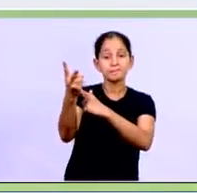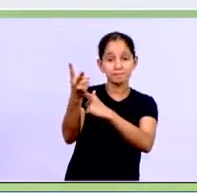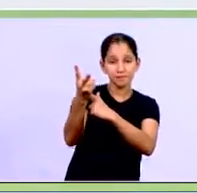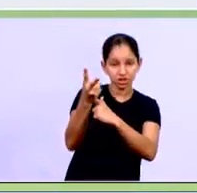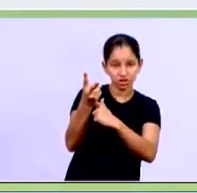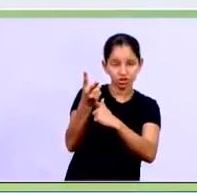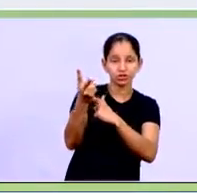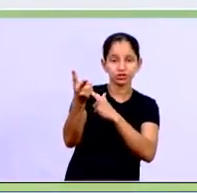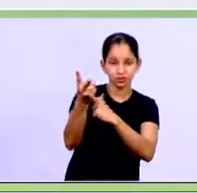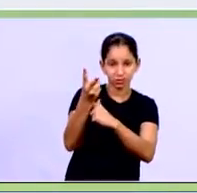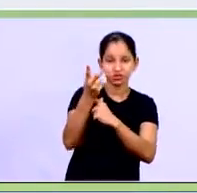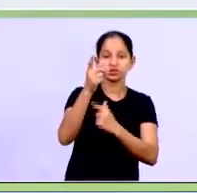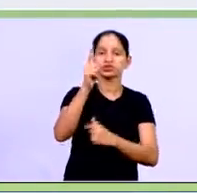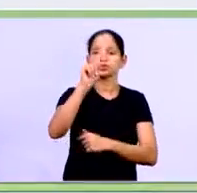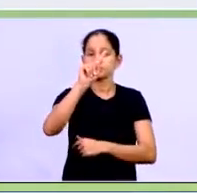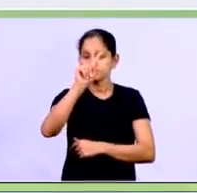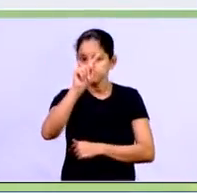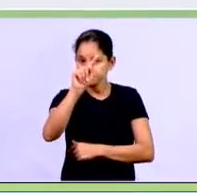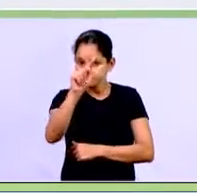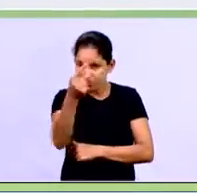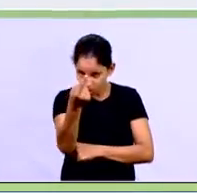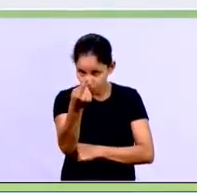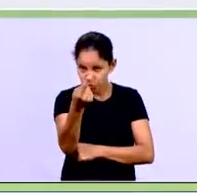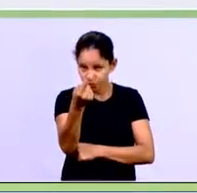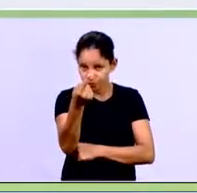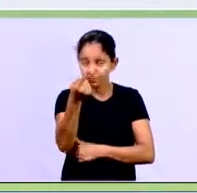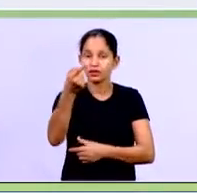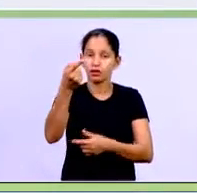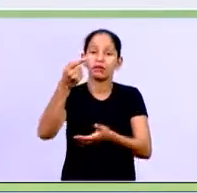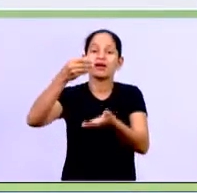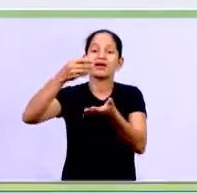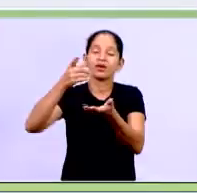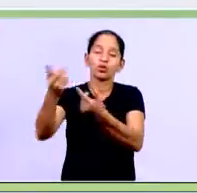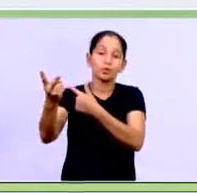o dinheiro emprestado. Então, estou devendo R$1.000.